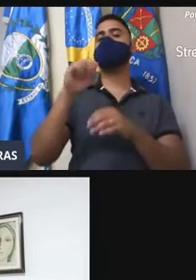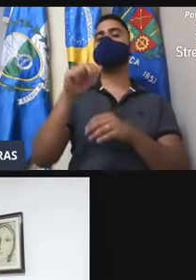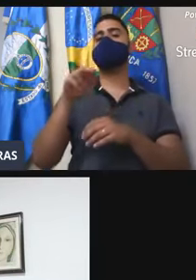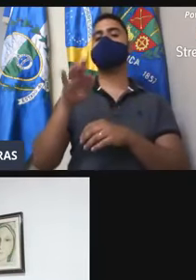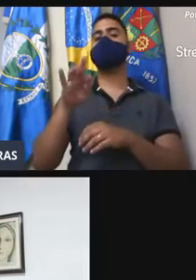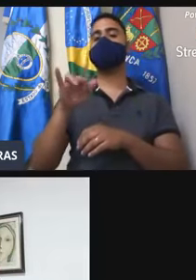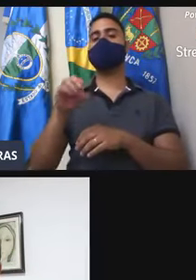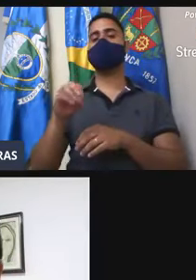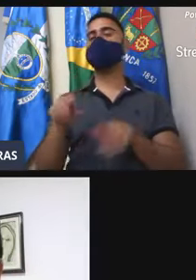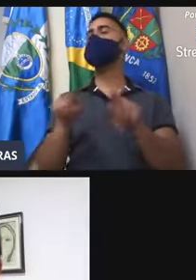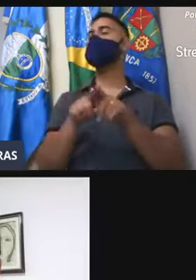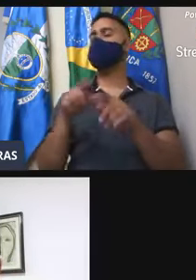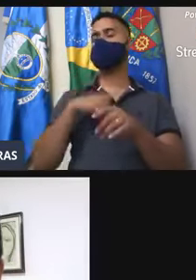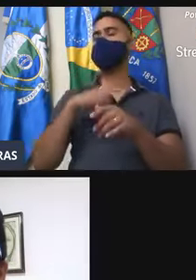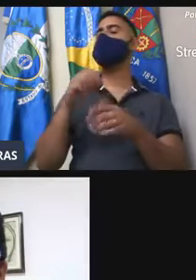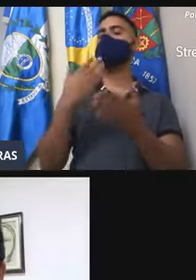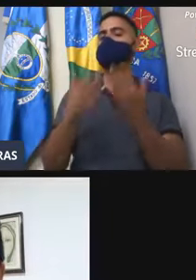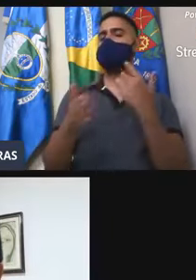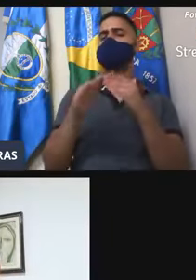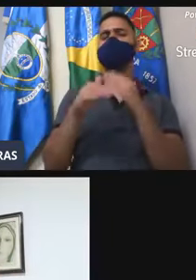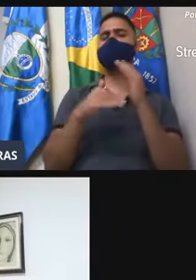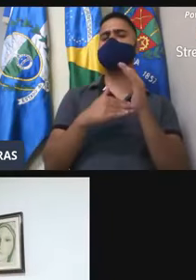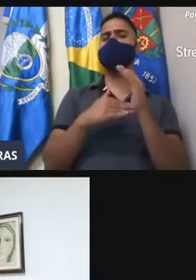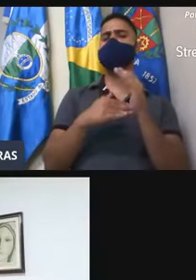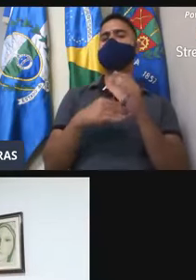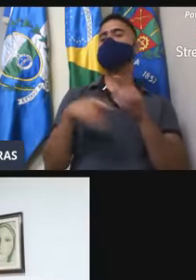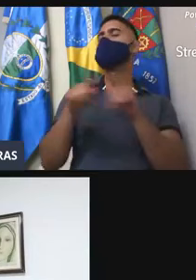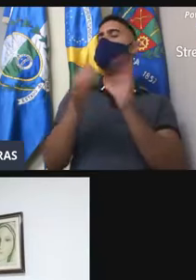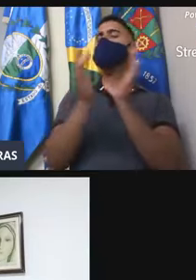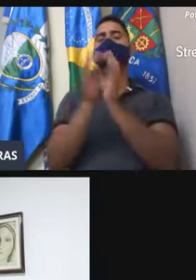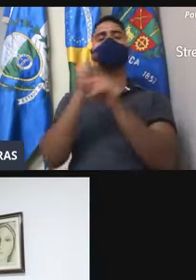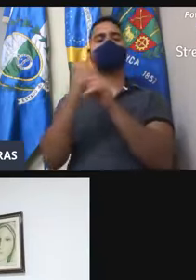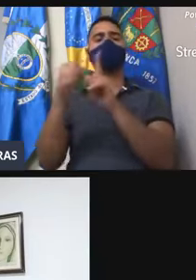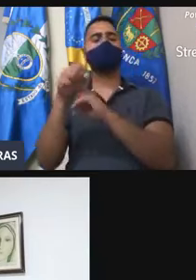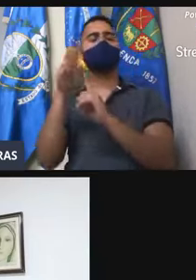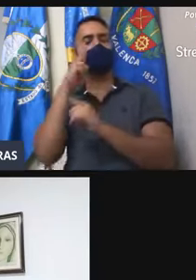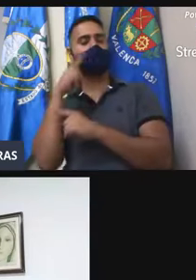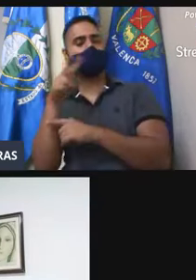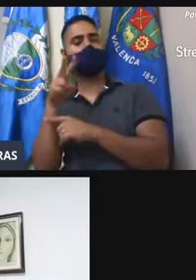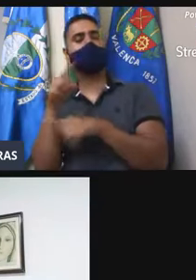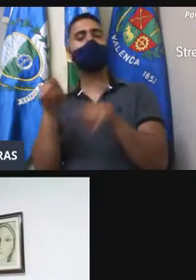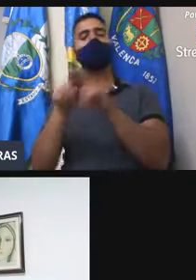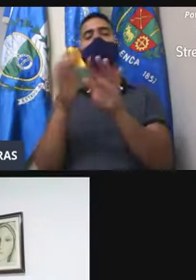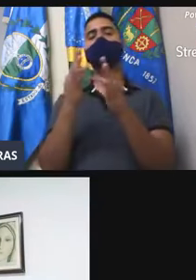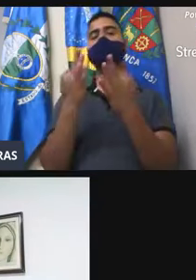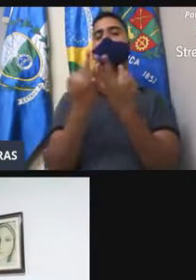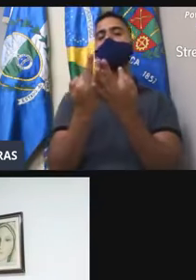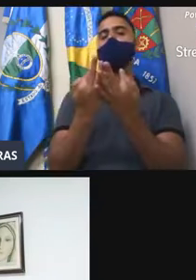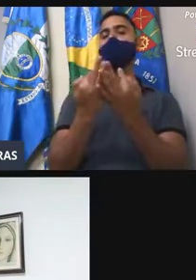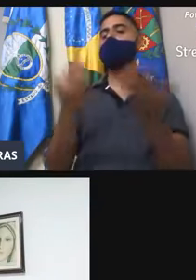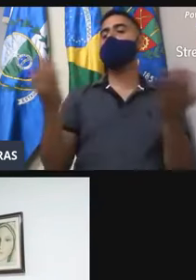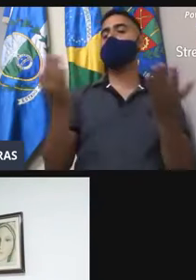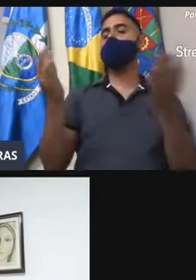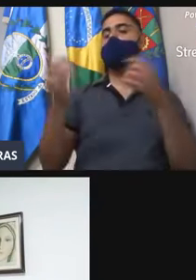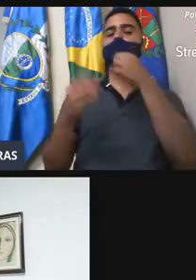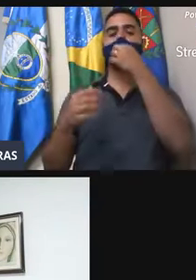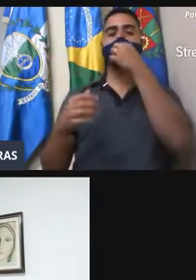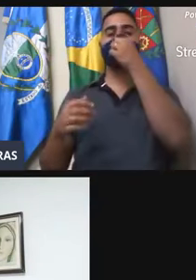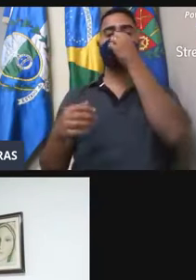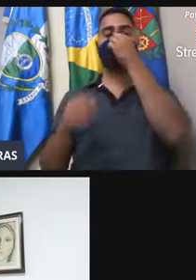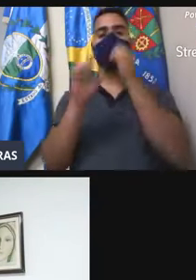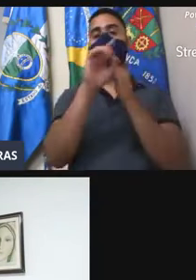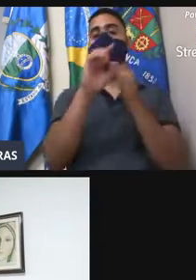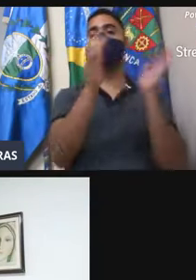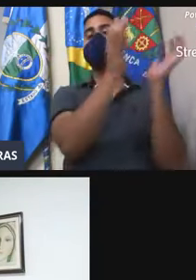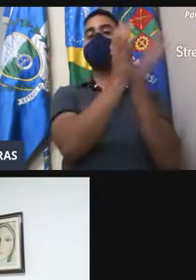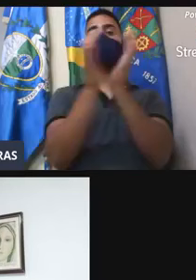a Secretaria de Assistência Social está acompanhando a família do canteiro e agora vamos a equipe vai acompanhar